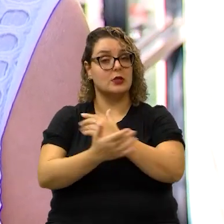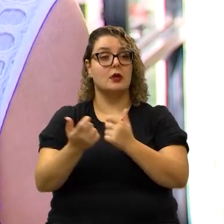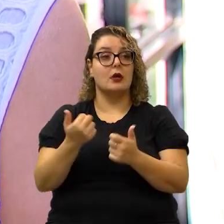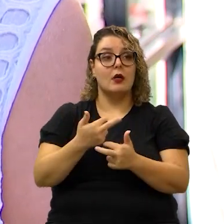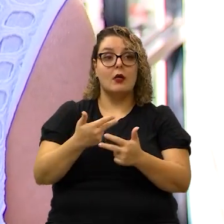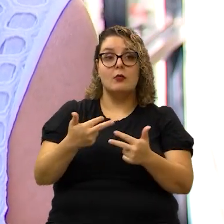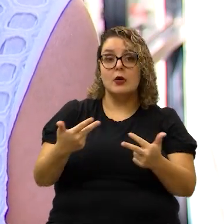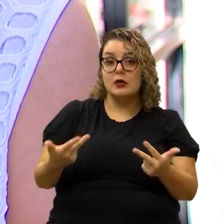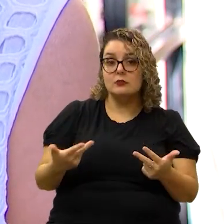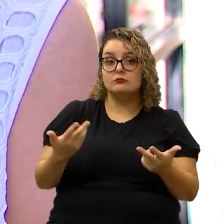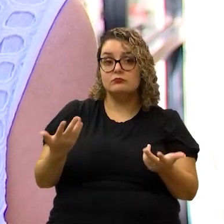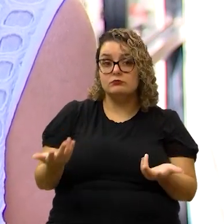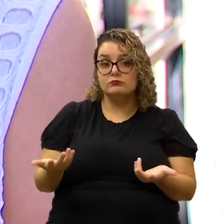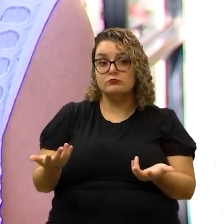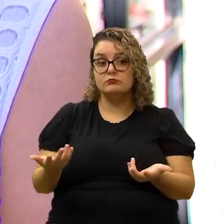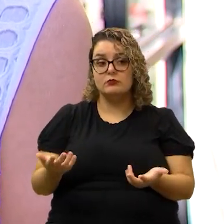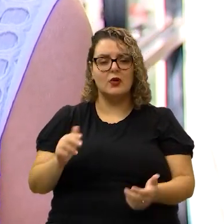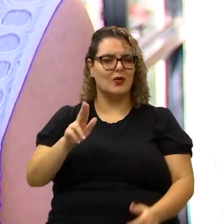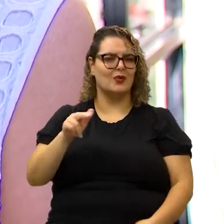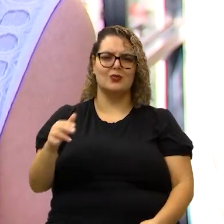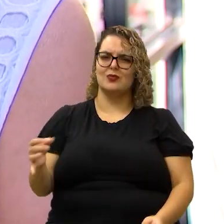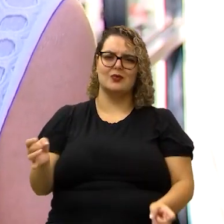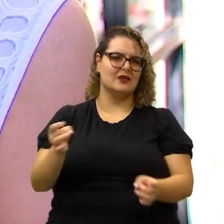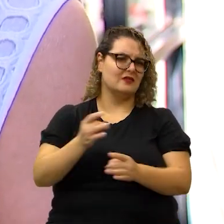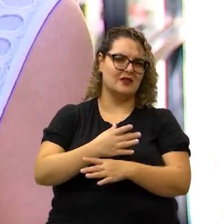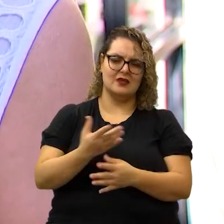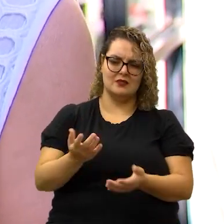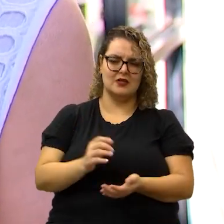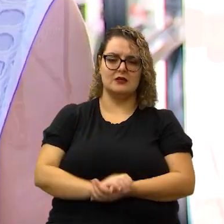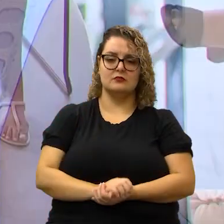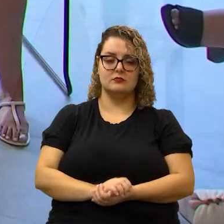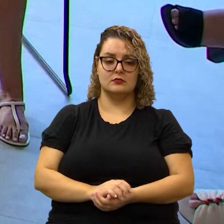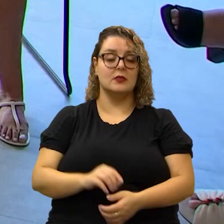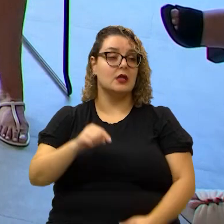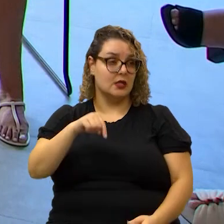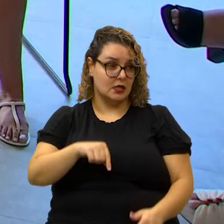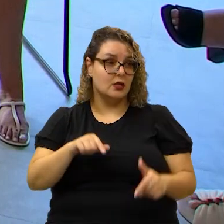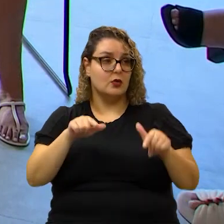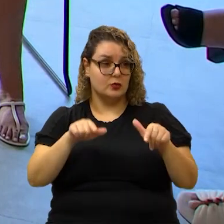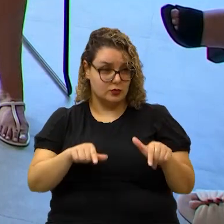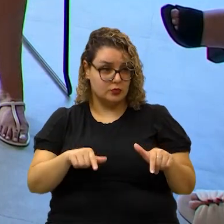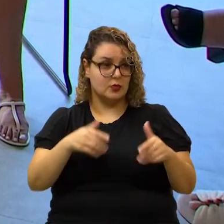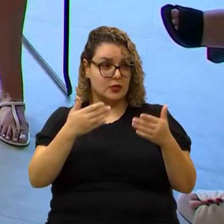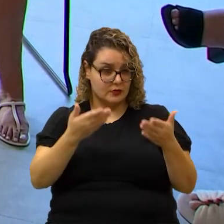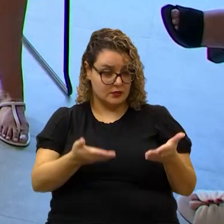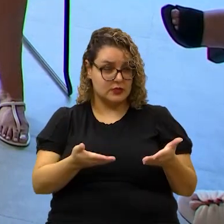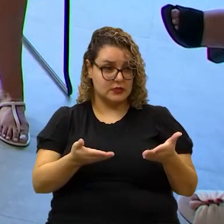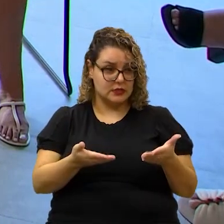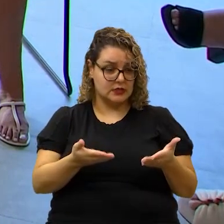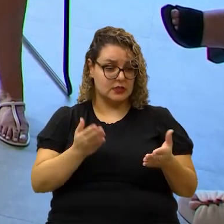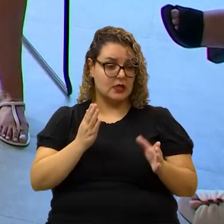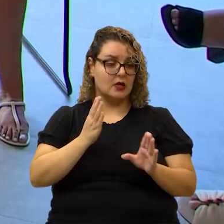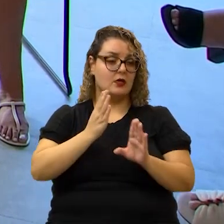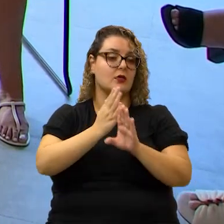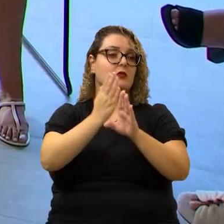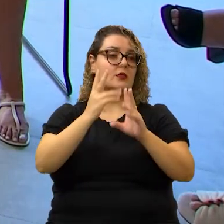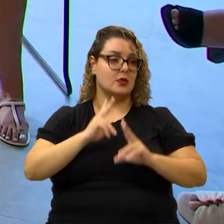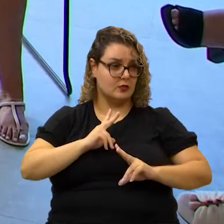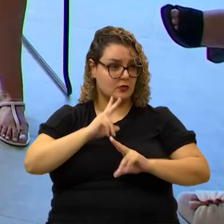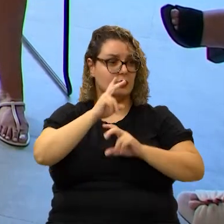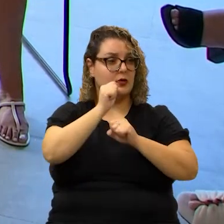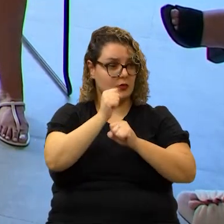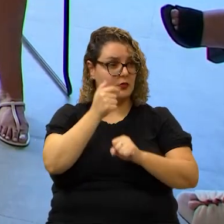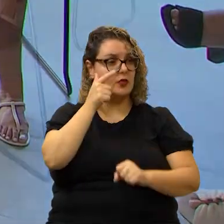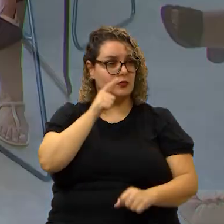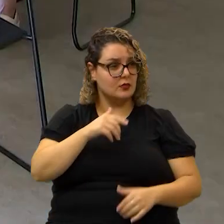né? Porque é uma coisa que nunca vai passar, né? E aqui, então, é um espaço que você